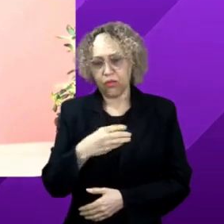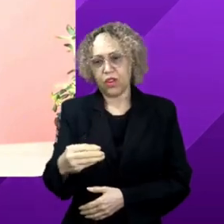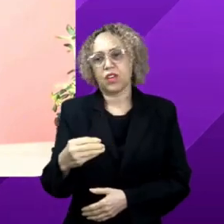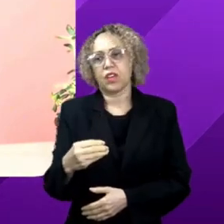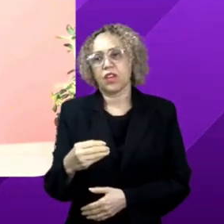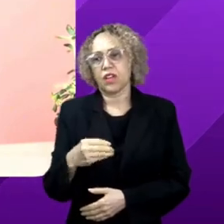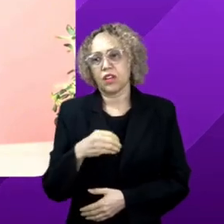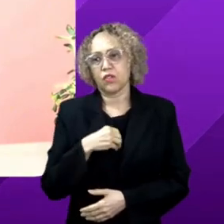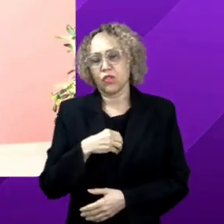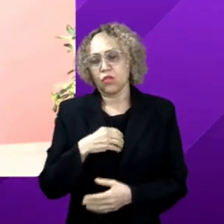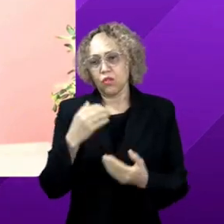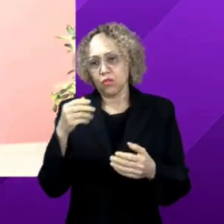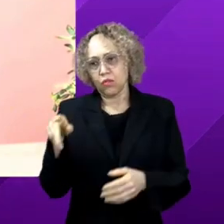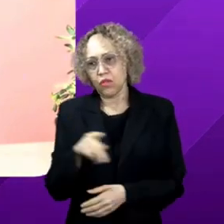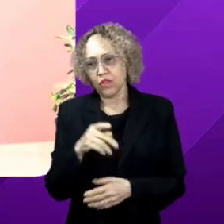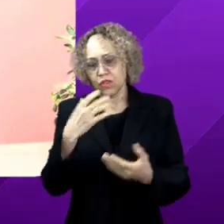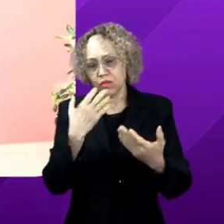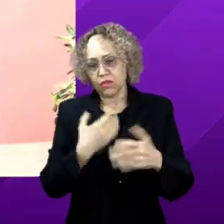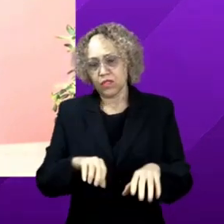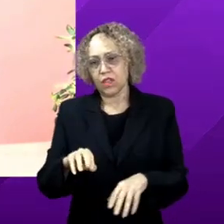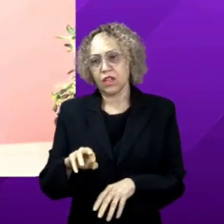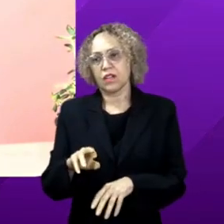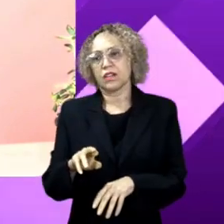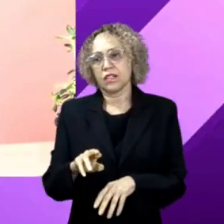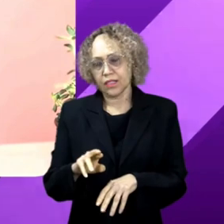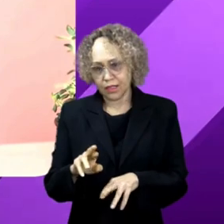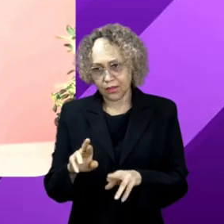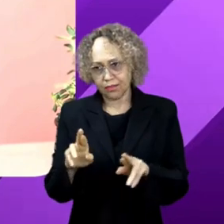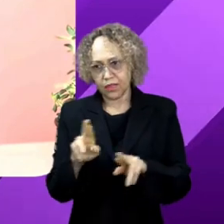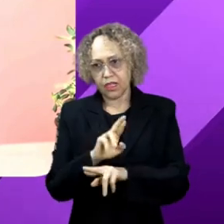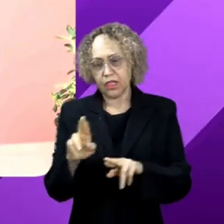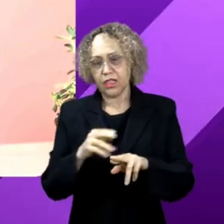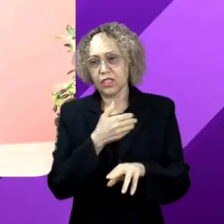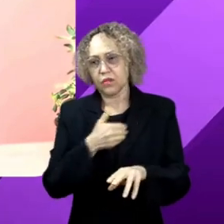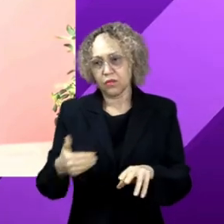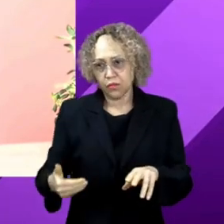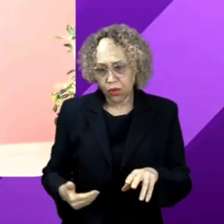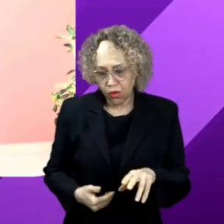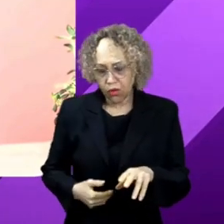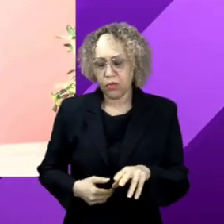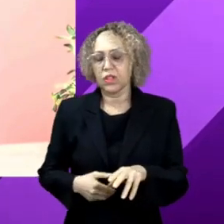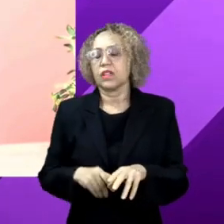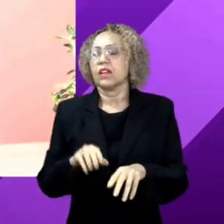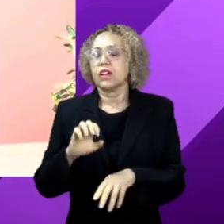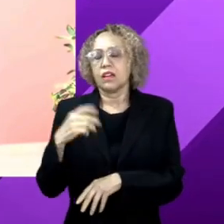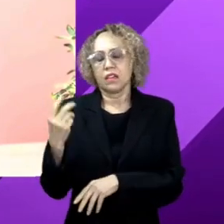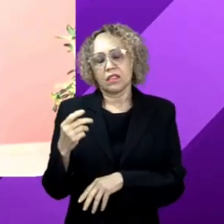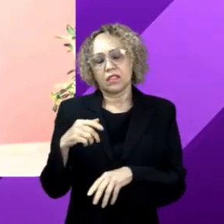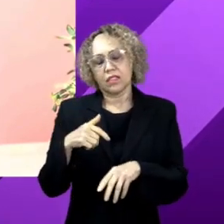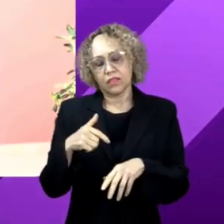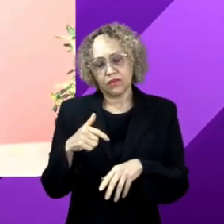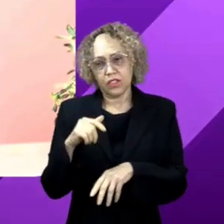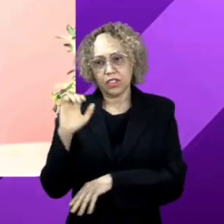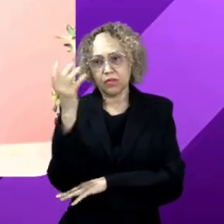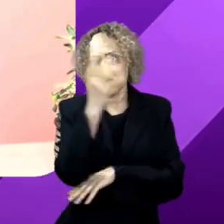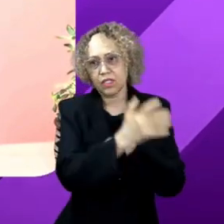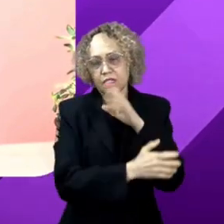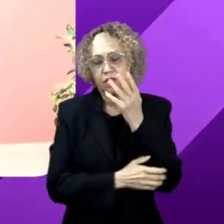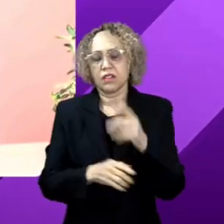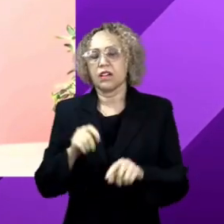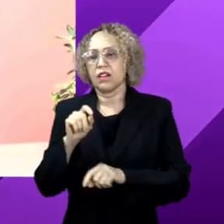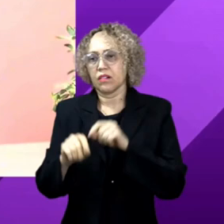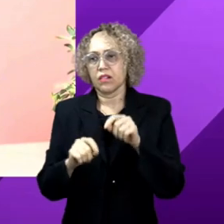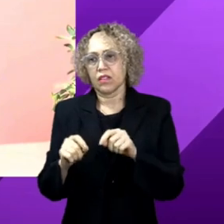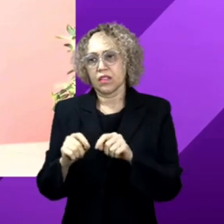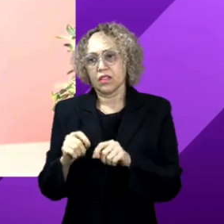pública, ex-dirigente sindical, ativista socioambiental e atualmente eu estou vereadora na cidade